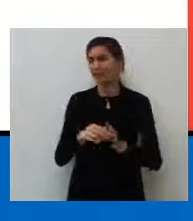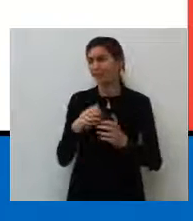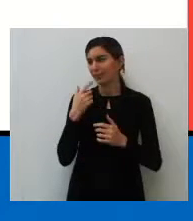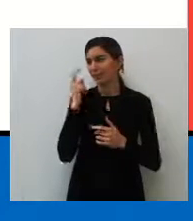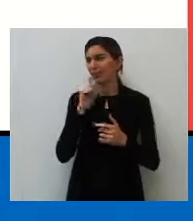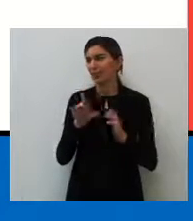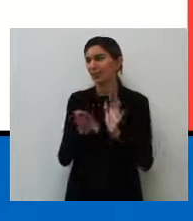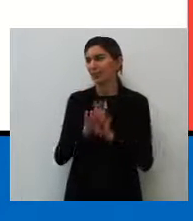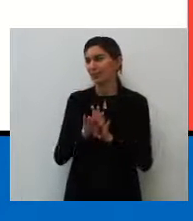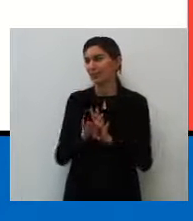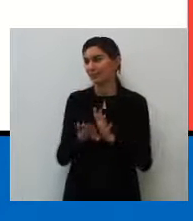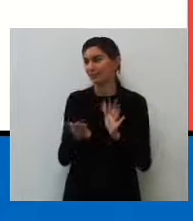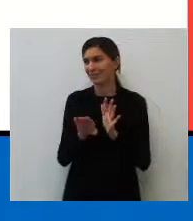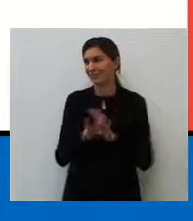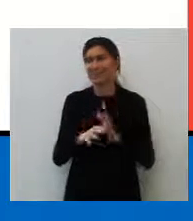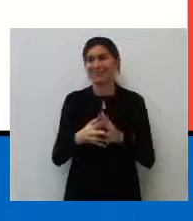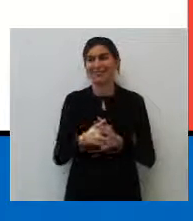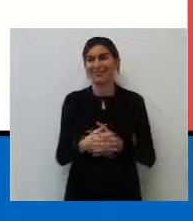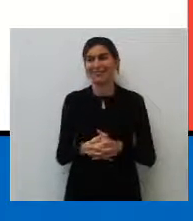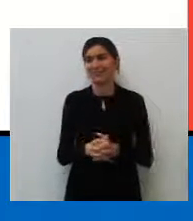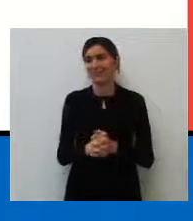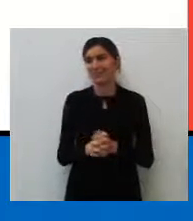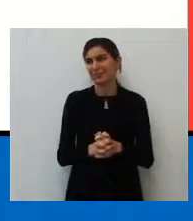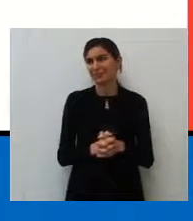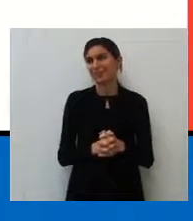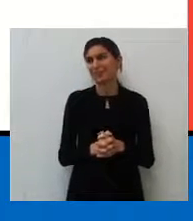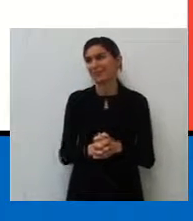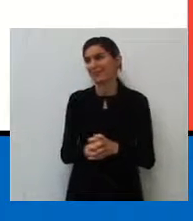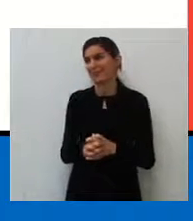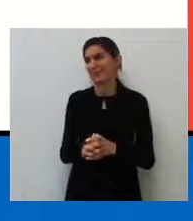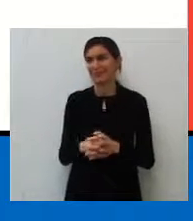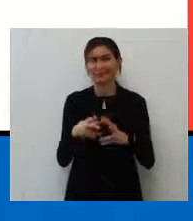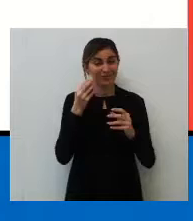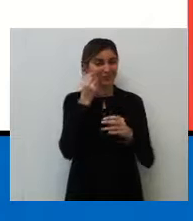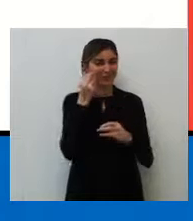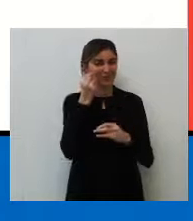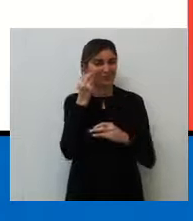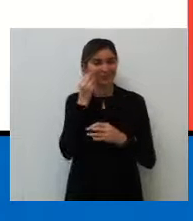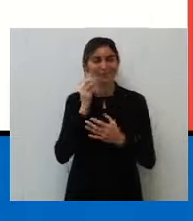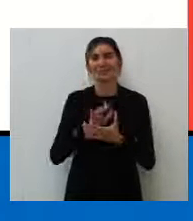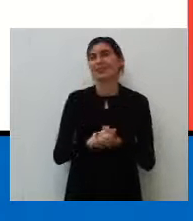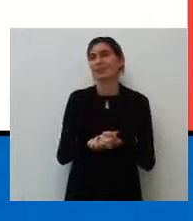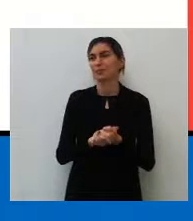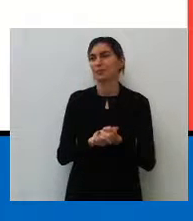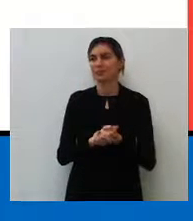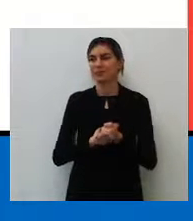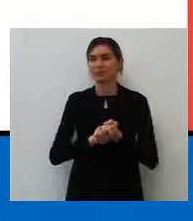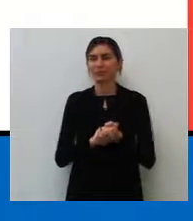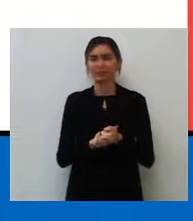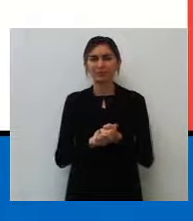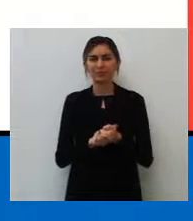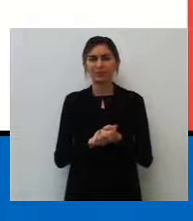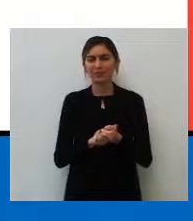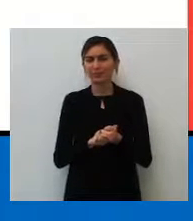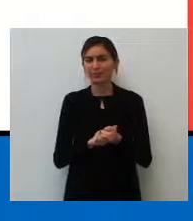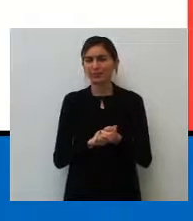olha posso encostar tá vamos lá simbora